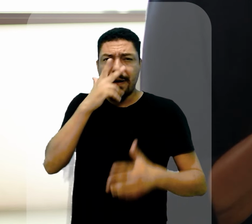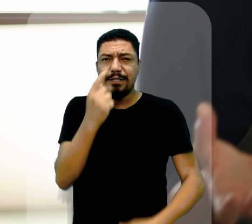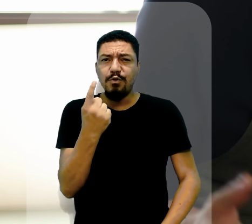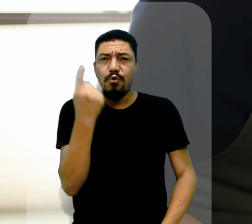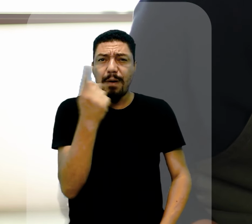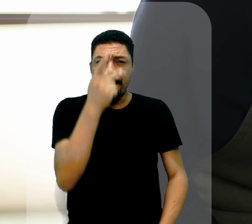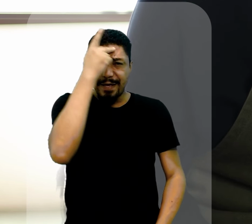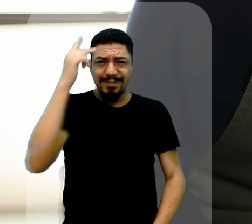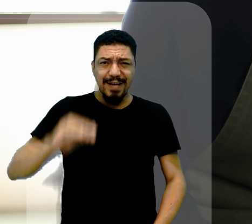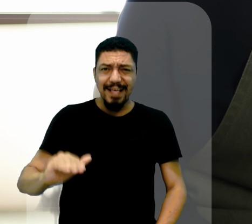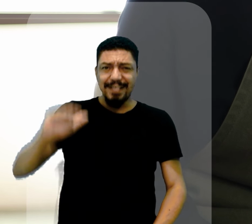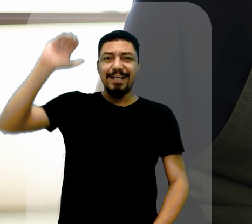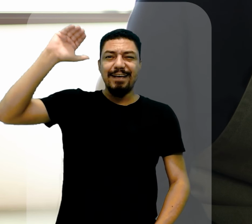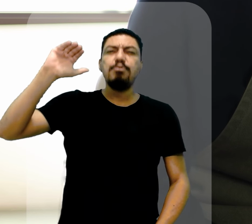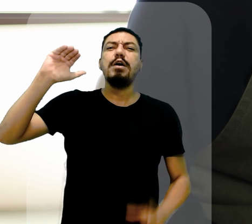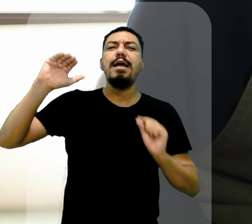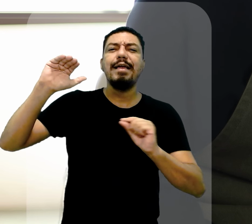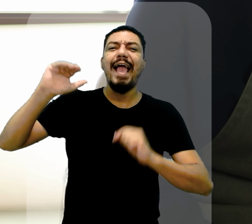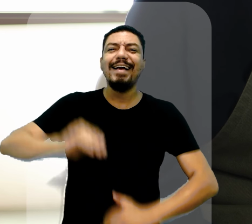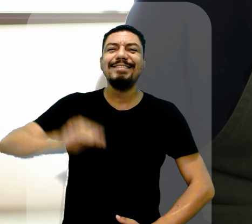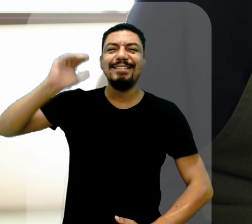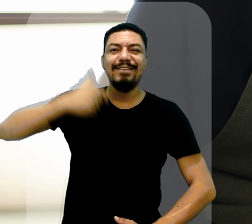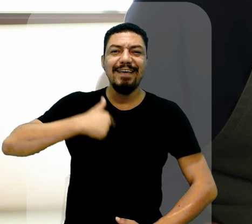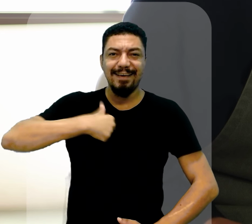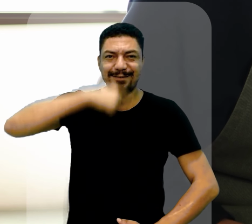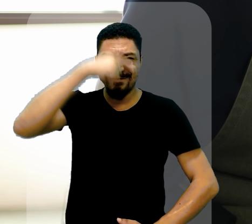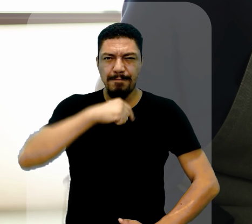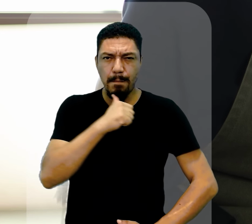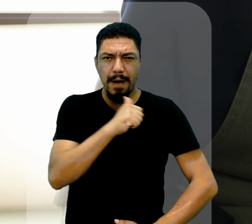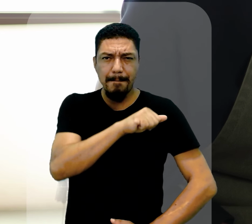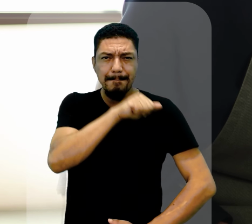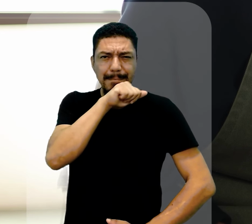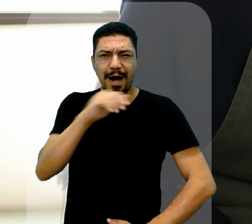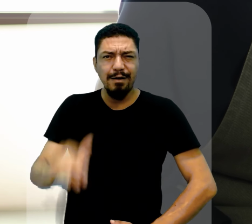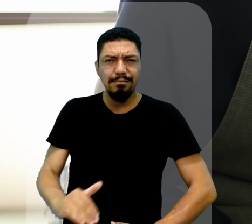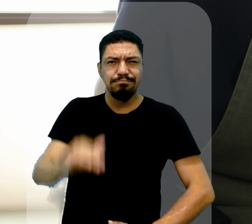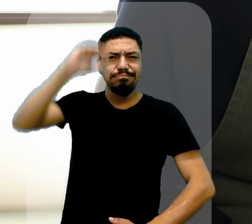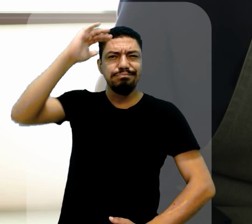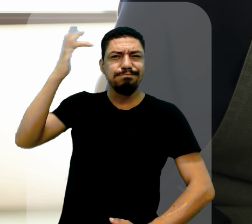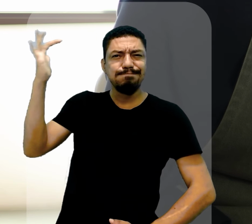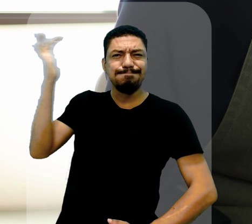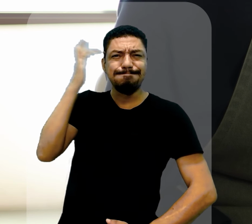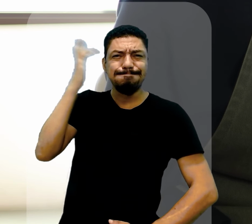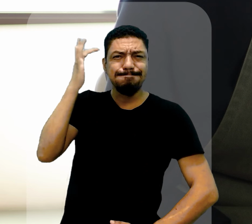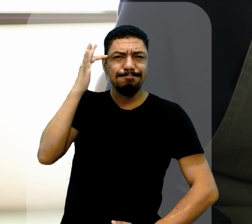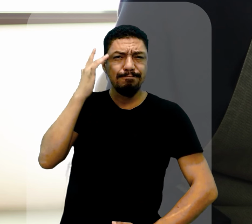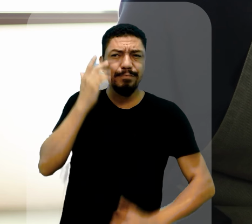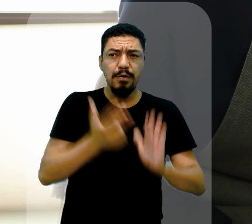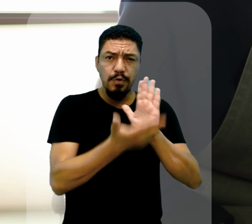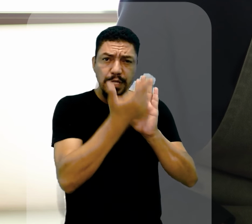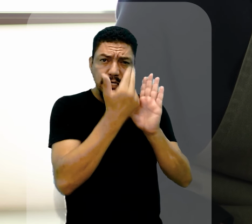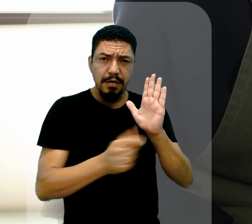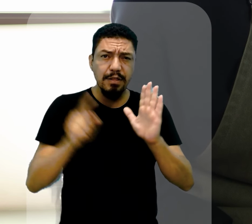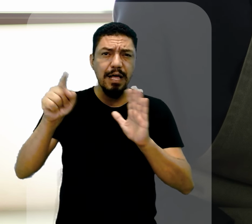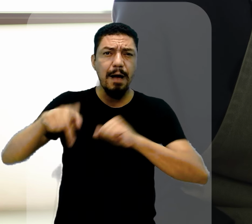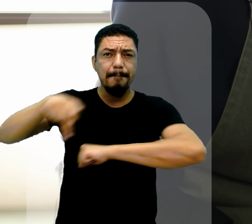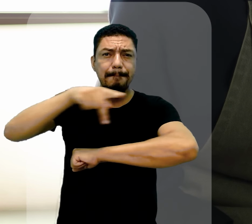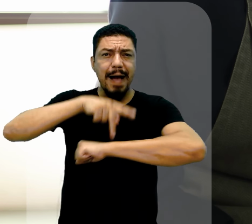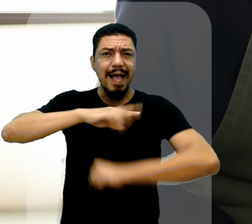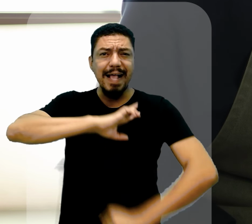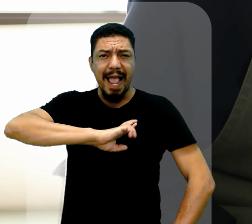eu mesma como mãe crescendo ali, né? E aí as ilustrações da República de Artânia, que o Pedro, então, é